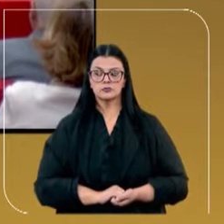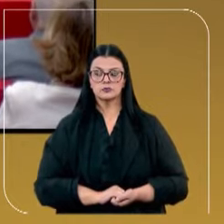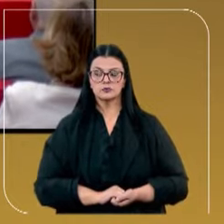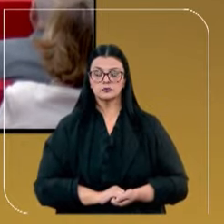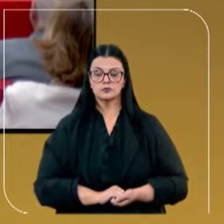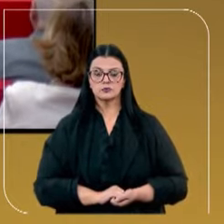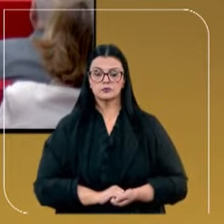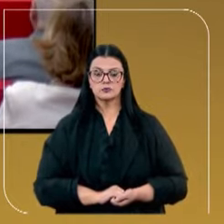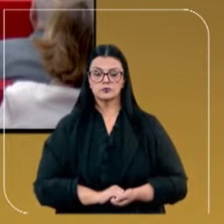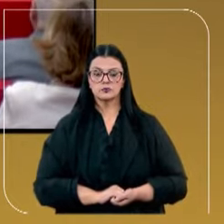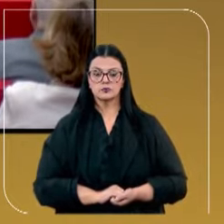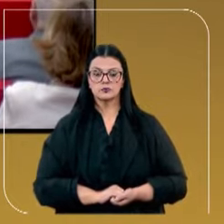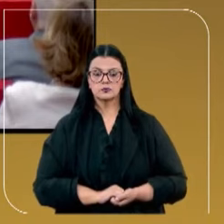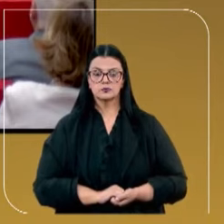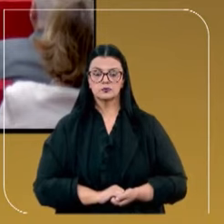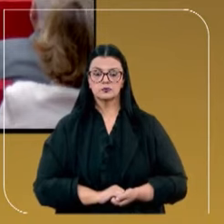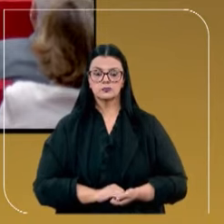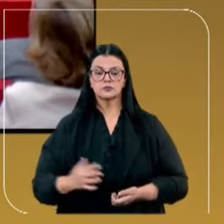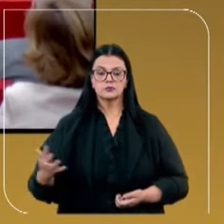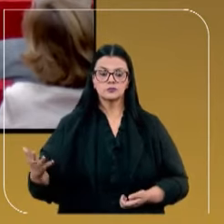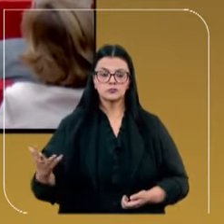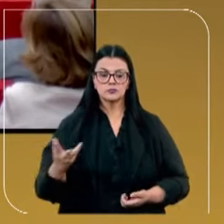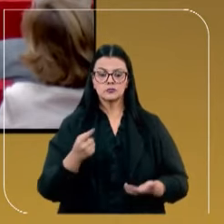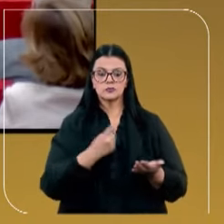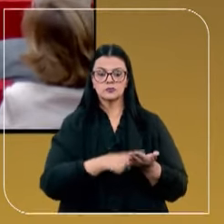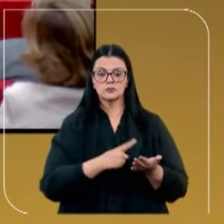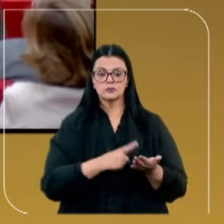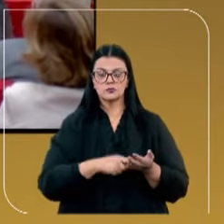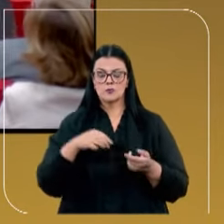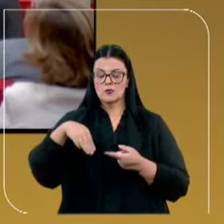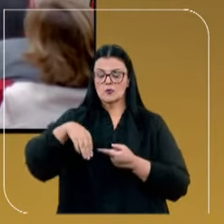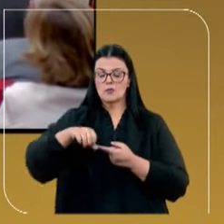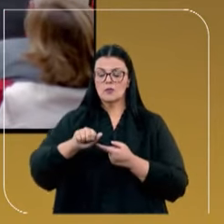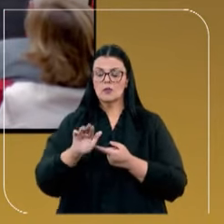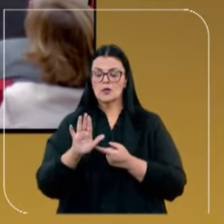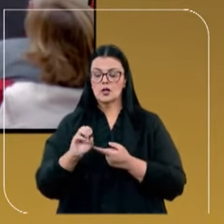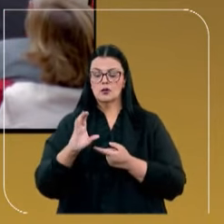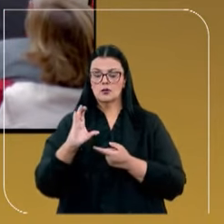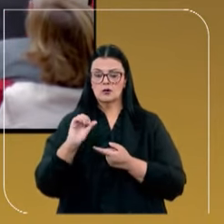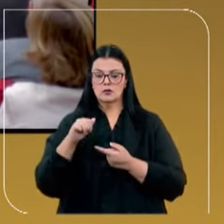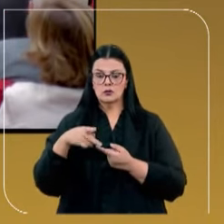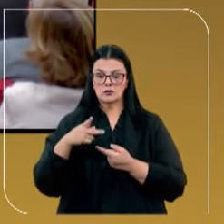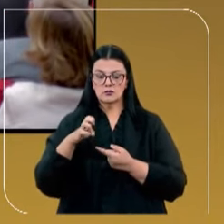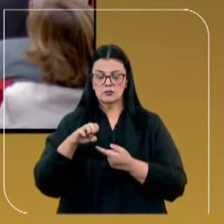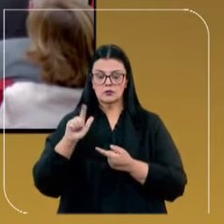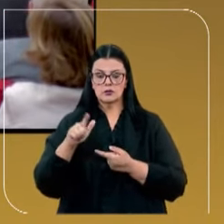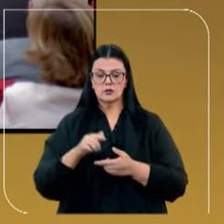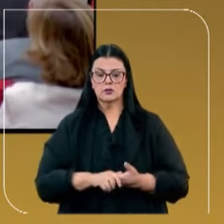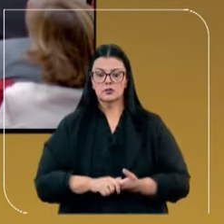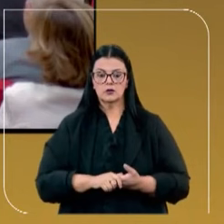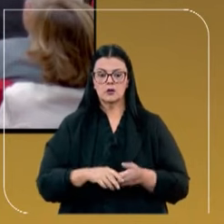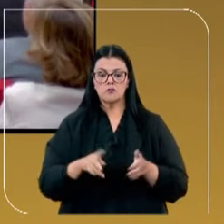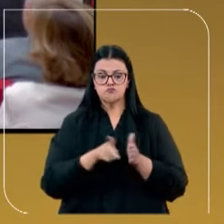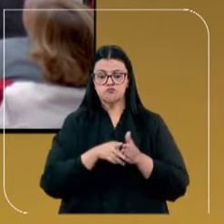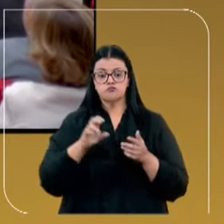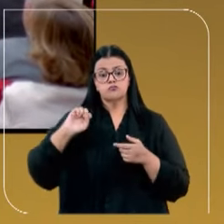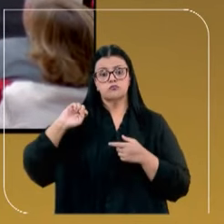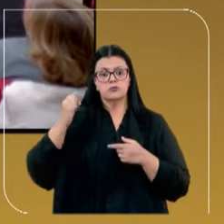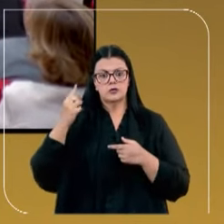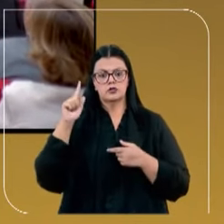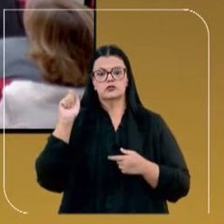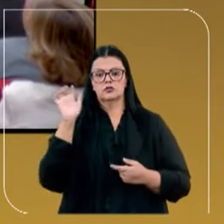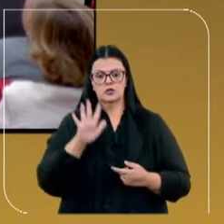Ouviremos agora a Sua Excelência, o senhor ministro Mauro Campbell Marques, Corregedor Nacional de Justiça e ex-diretor-geral da Infam.